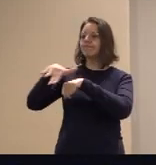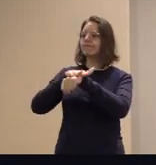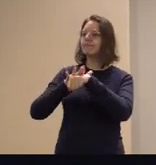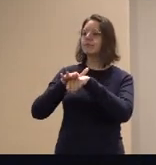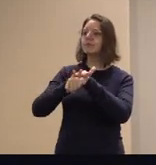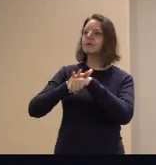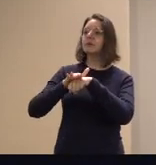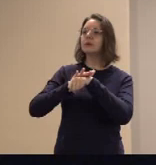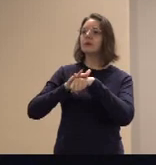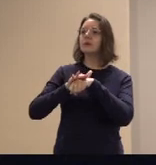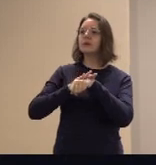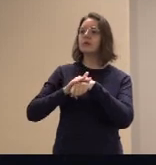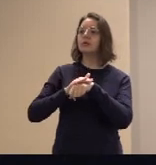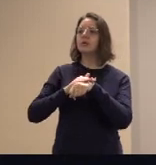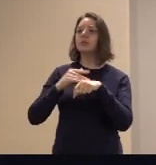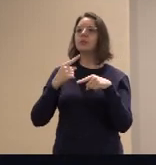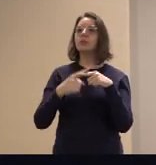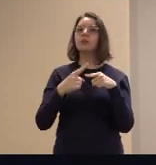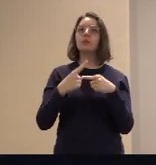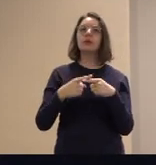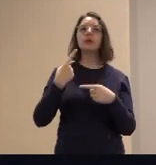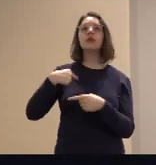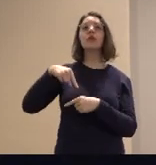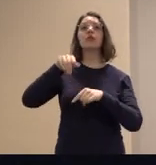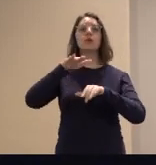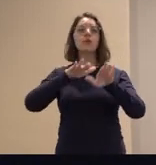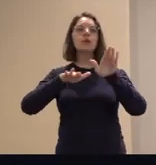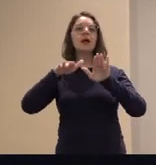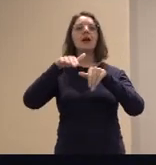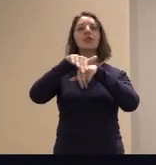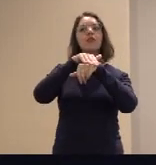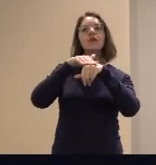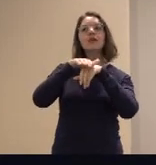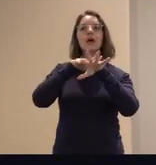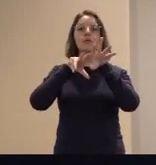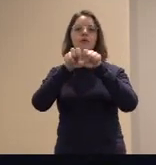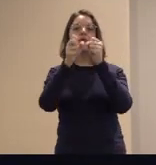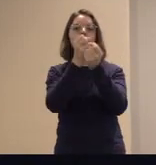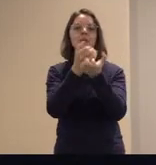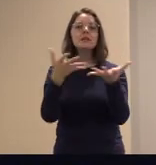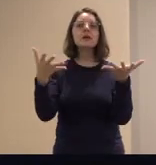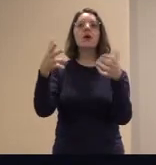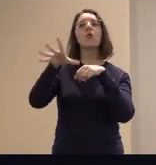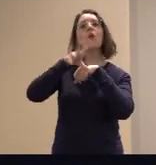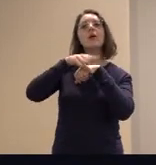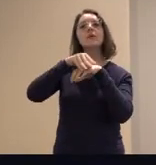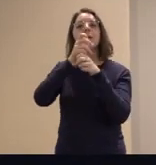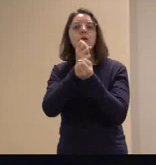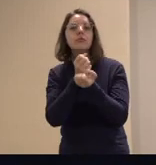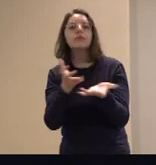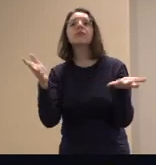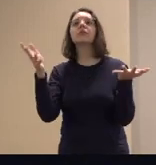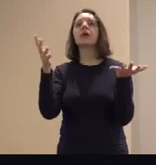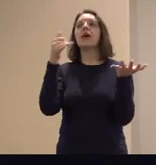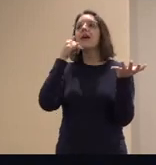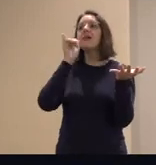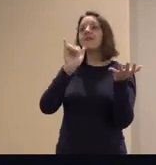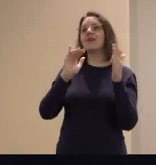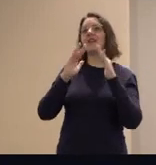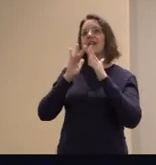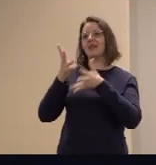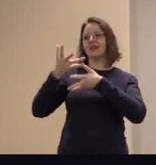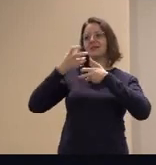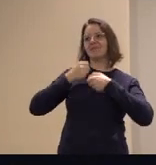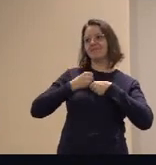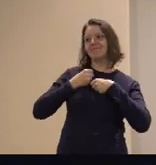evita acolhimentos, né? A prevenção, a capacitação, a formação. E também a mudança de cultura.